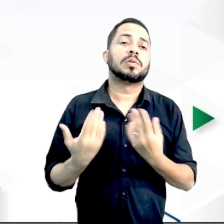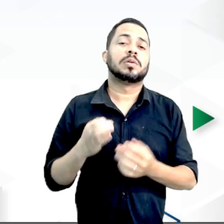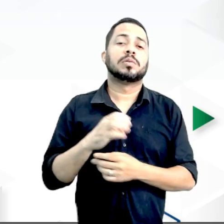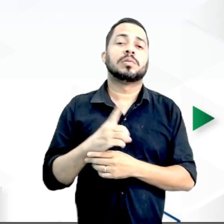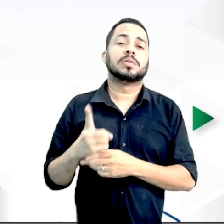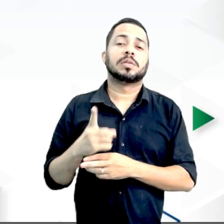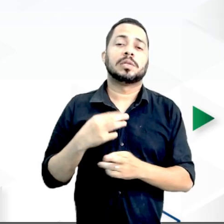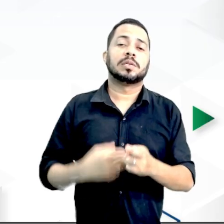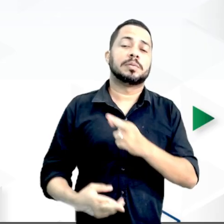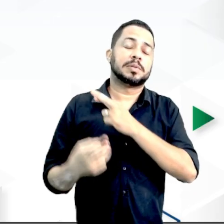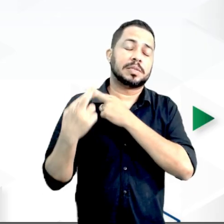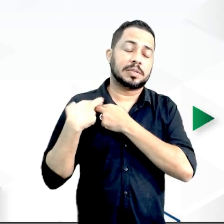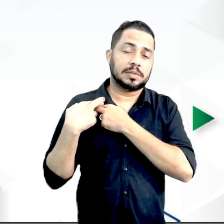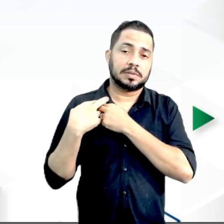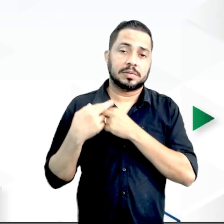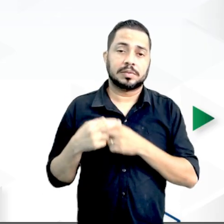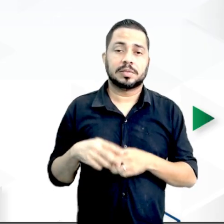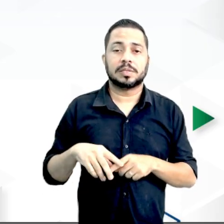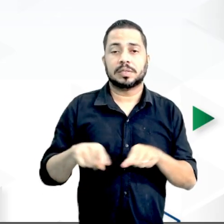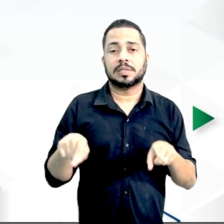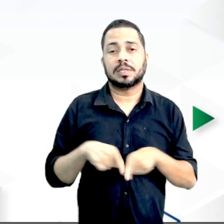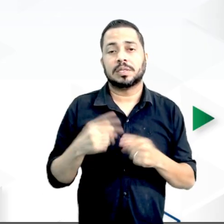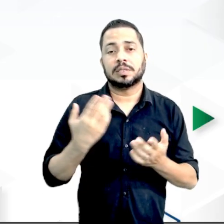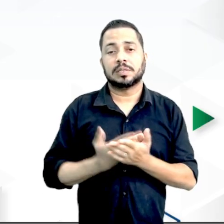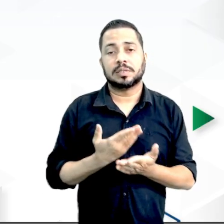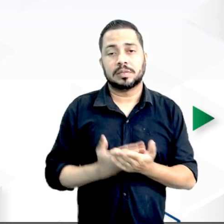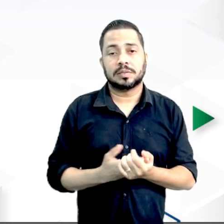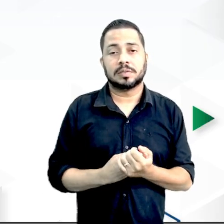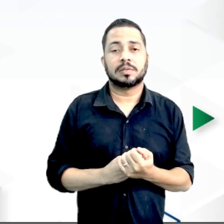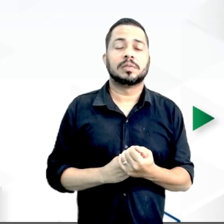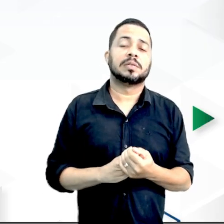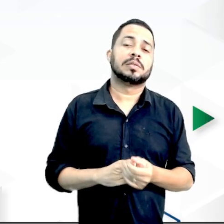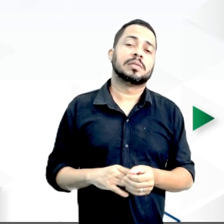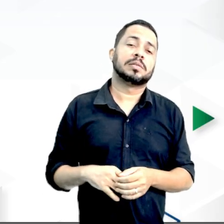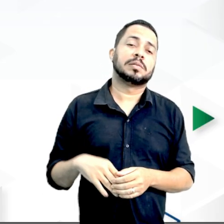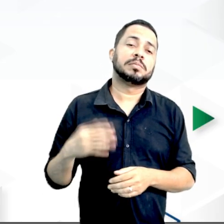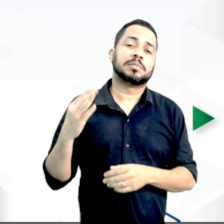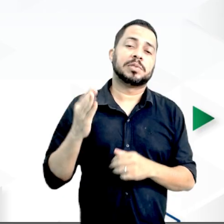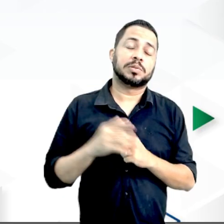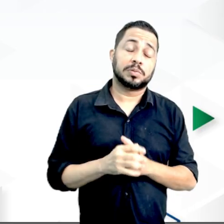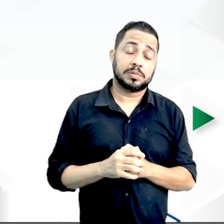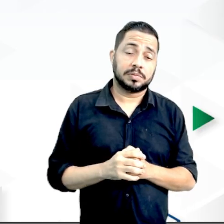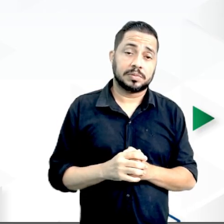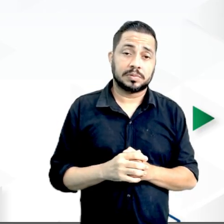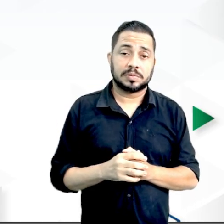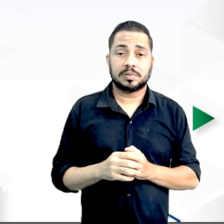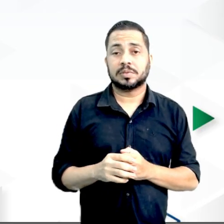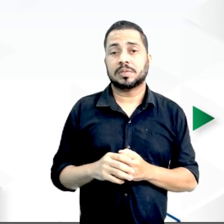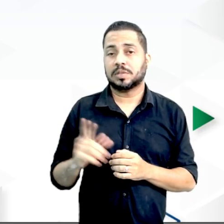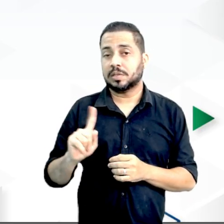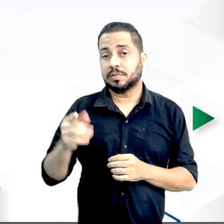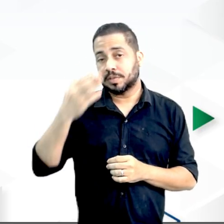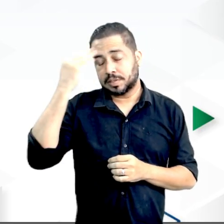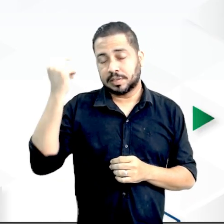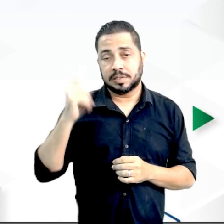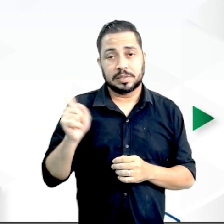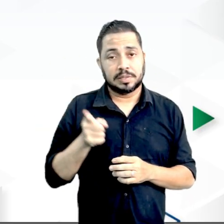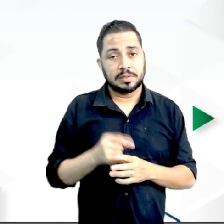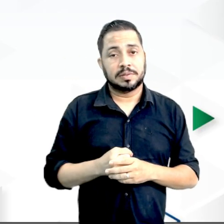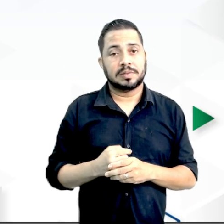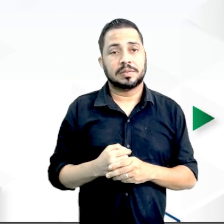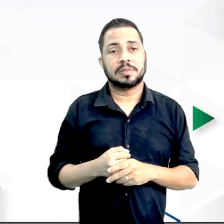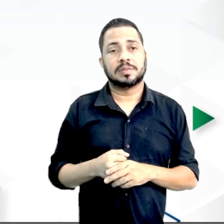coordenadas que representam a sala de aula, cantina, banheiro e bebedouro? Vamos olhar? Não, esquece secretaria, ela